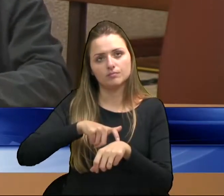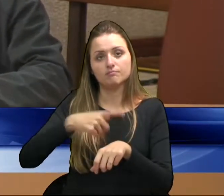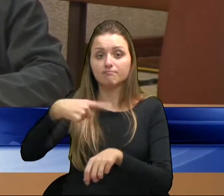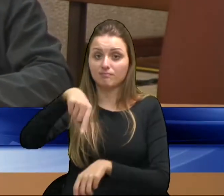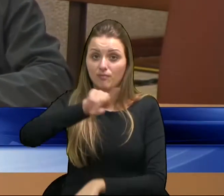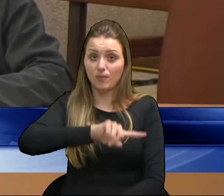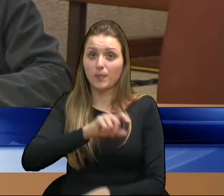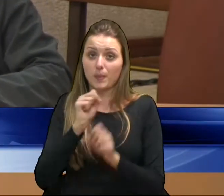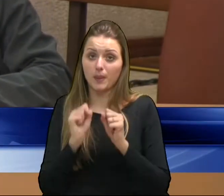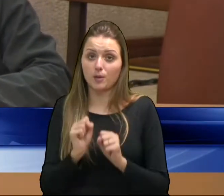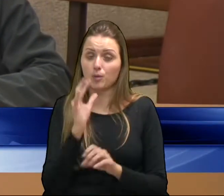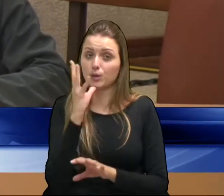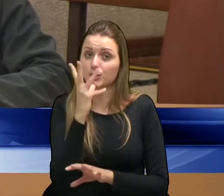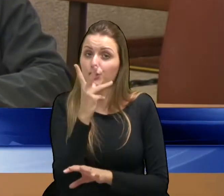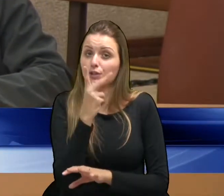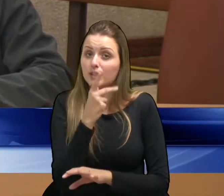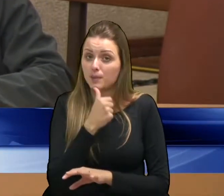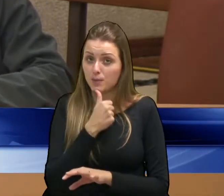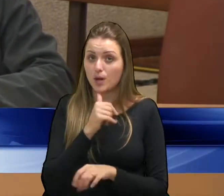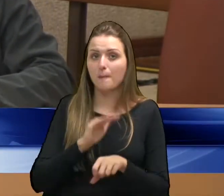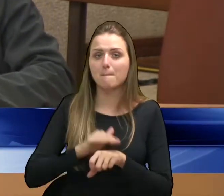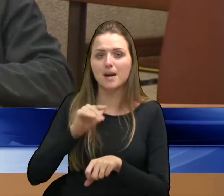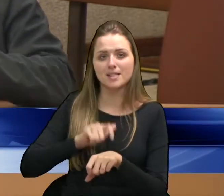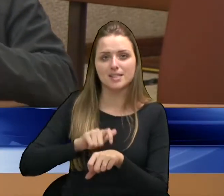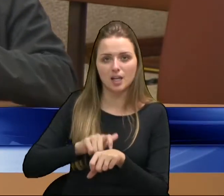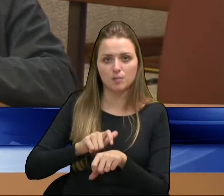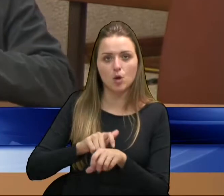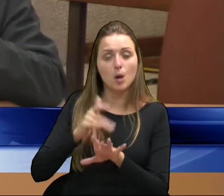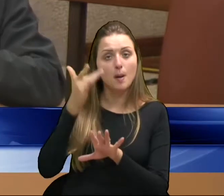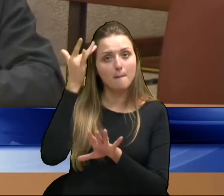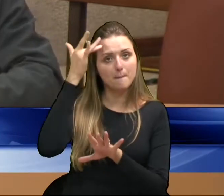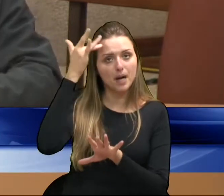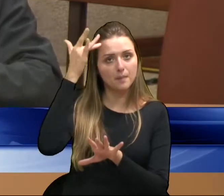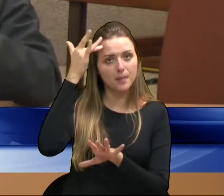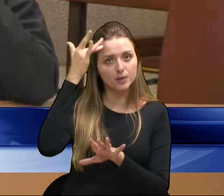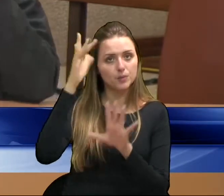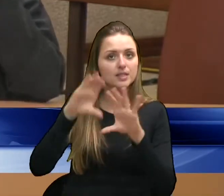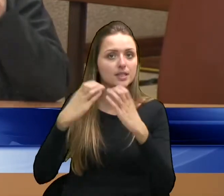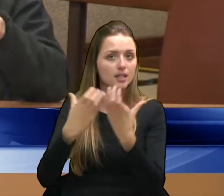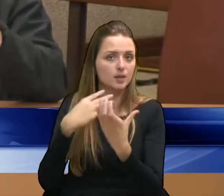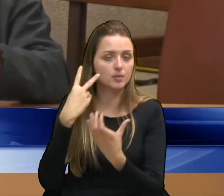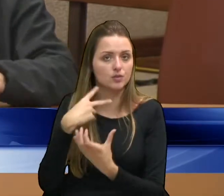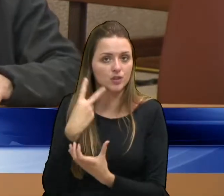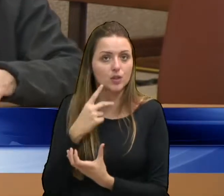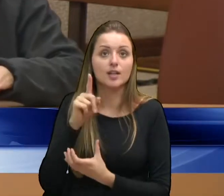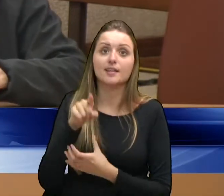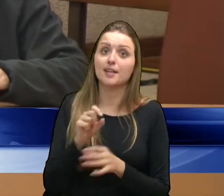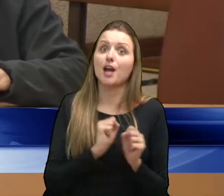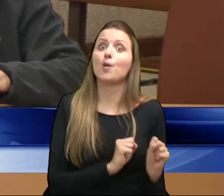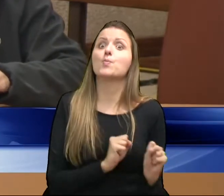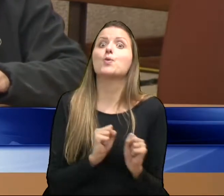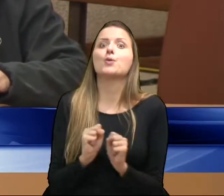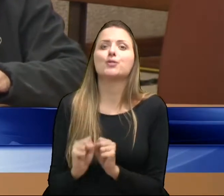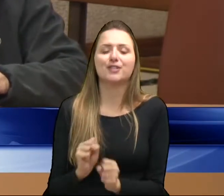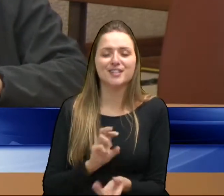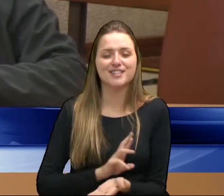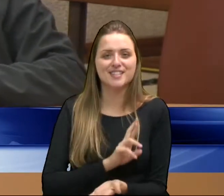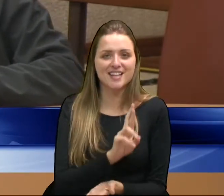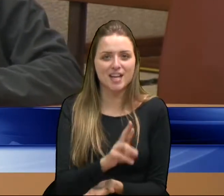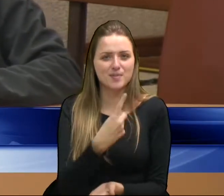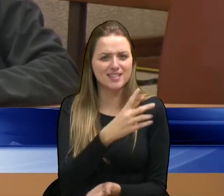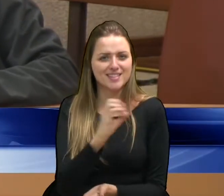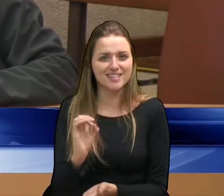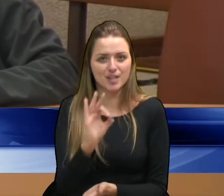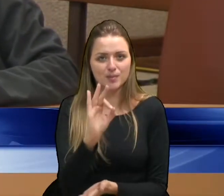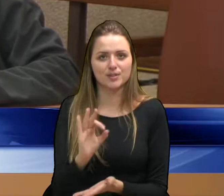até demorar um pouco mais, tá? Para amadurecer bem a Câmara de Vereadores, que é o poder que representa 100%